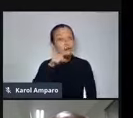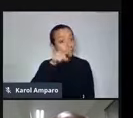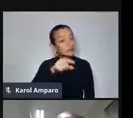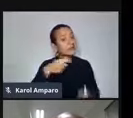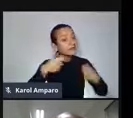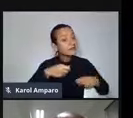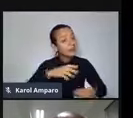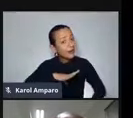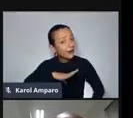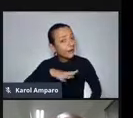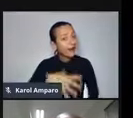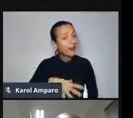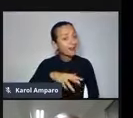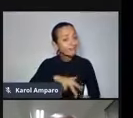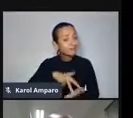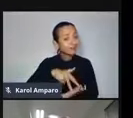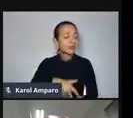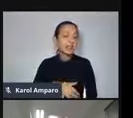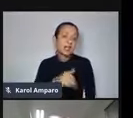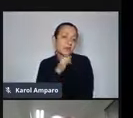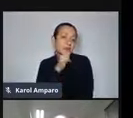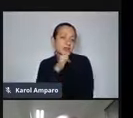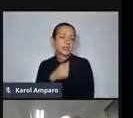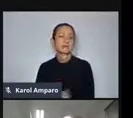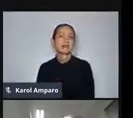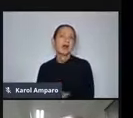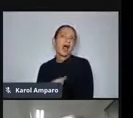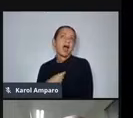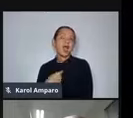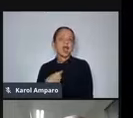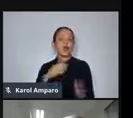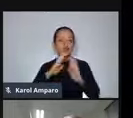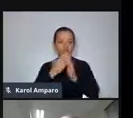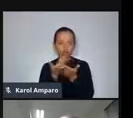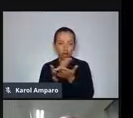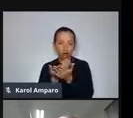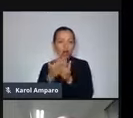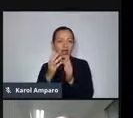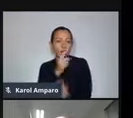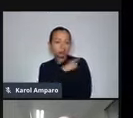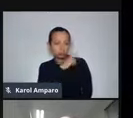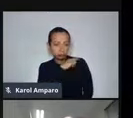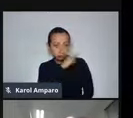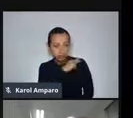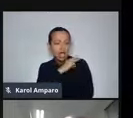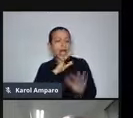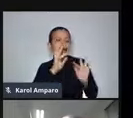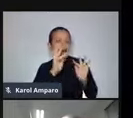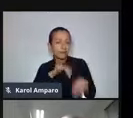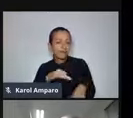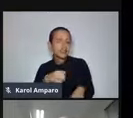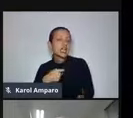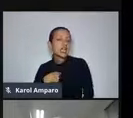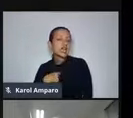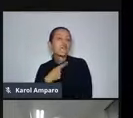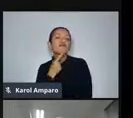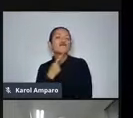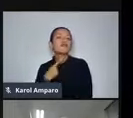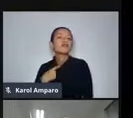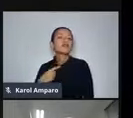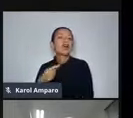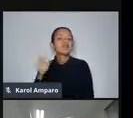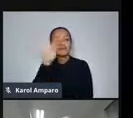fazer medicina. Você está ficando maluco, rapaz, que medicina. Nem para pedreiro você serve, para com